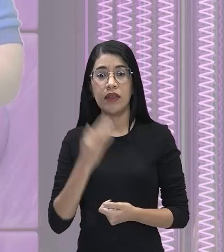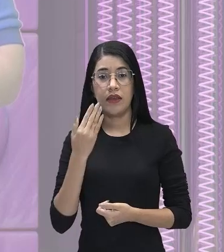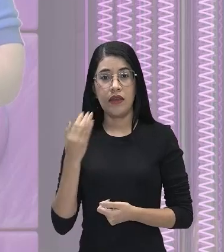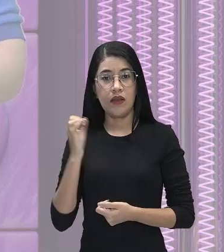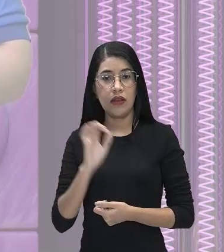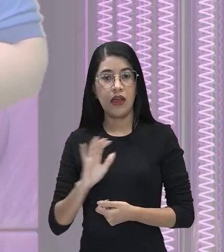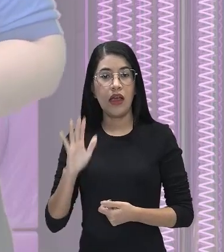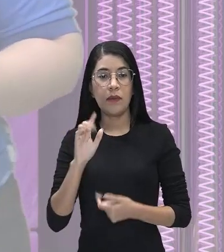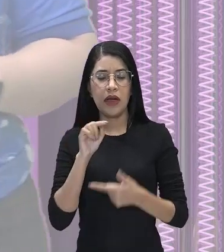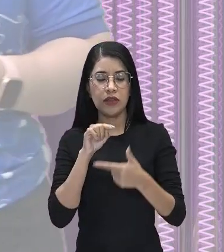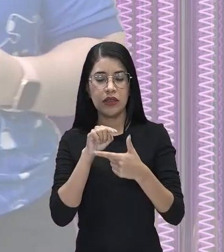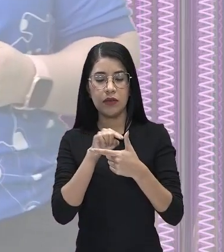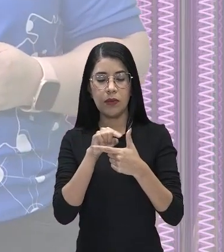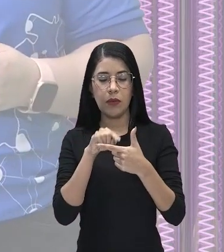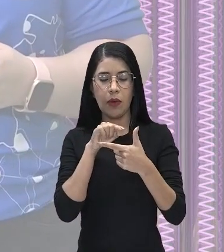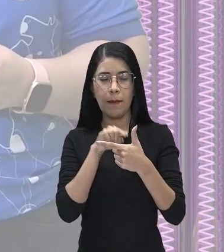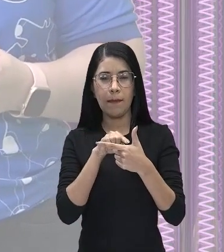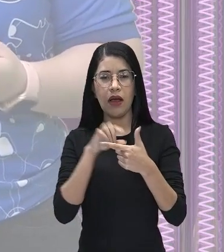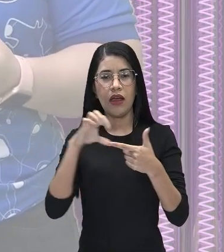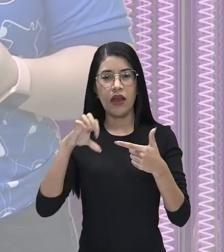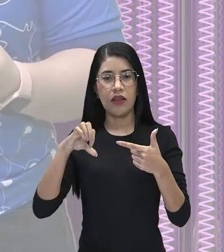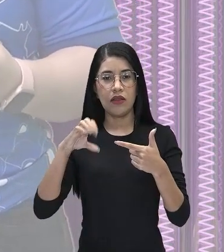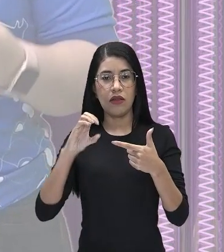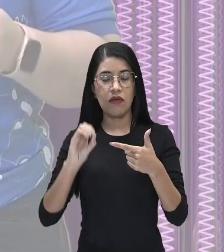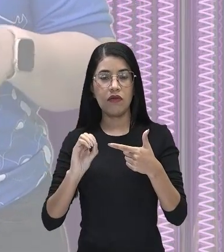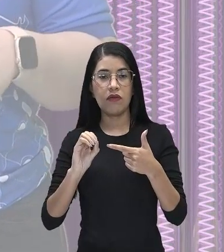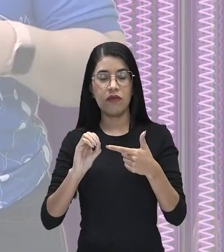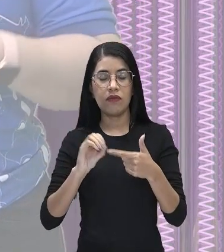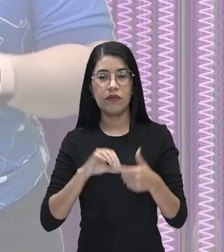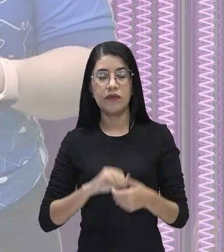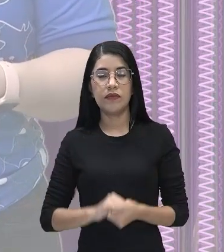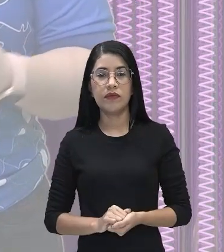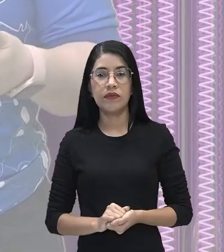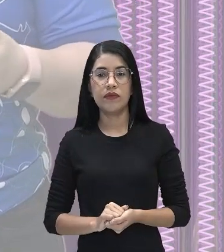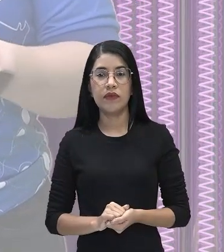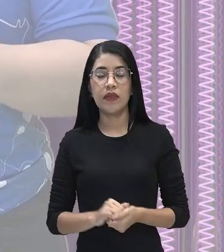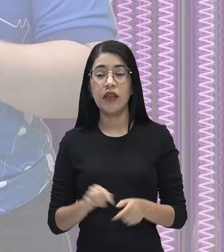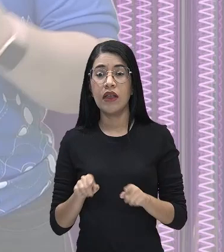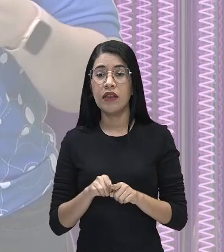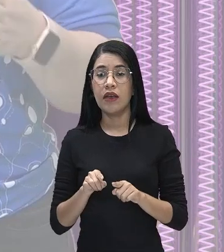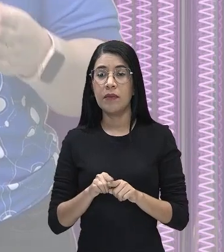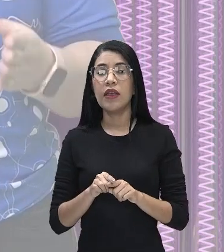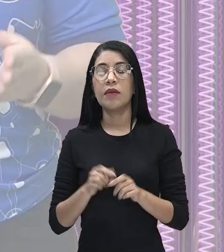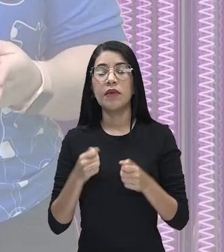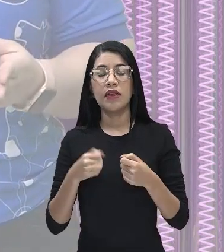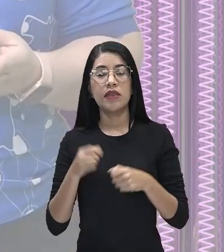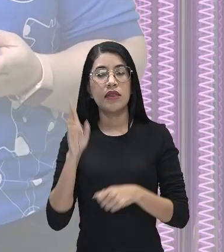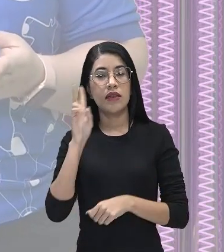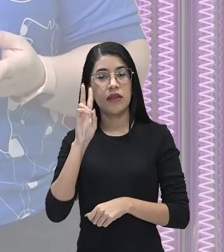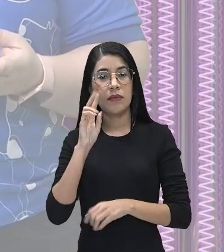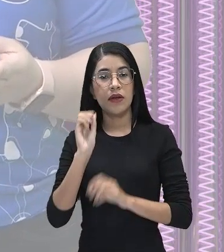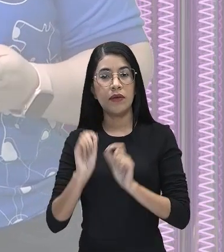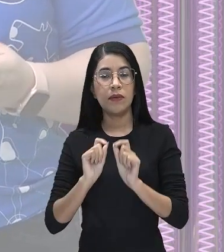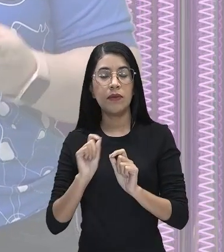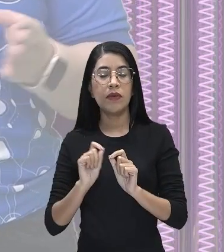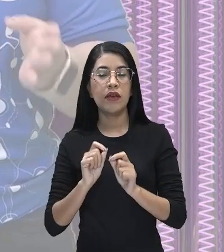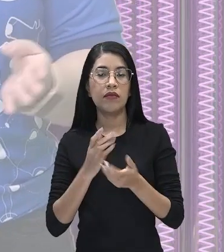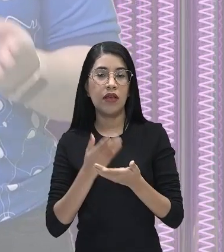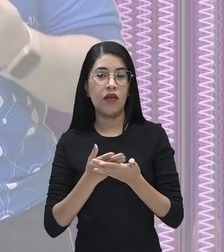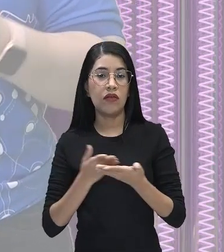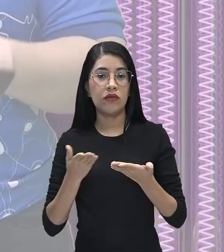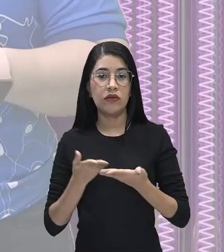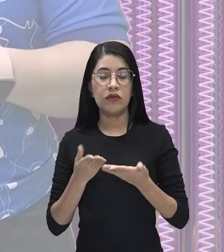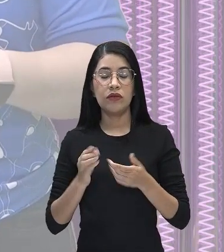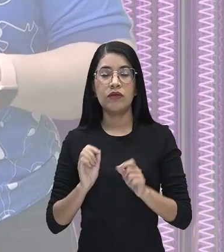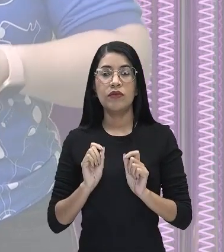ângulo indicado de 90 graus, certo? A outra coisa que a gente precisa relembrar para este conteúdo de